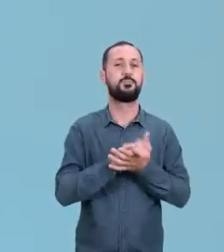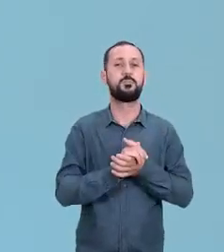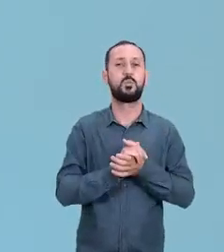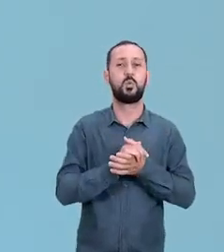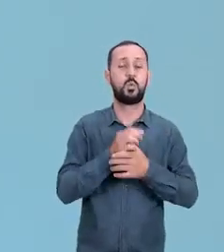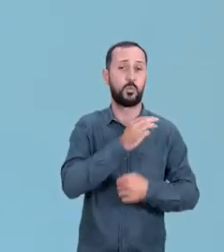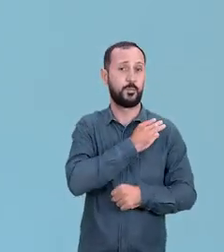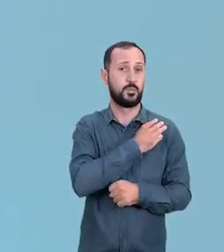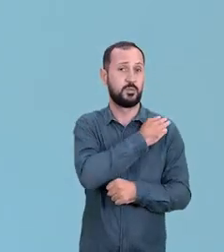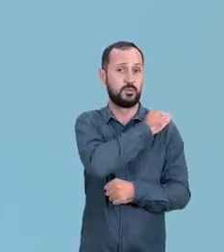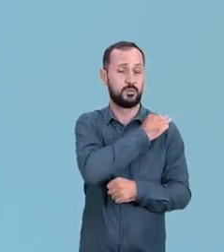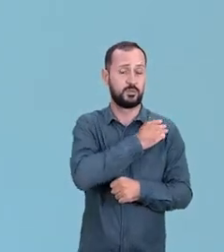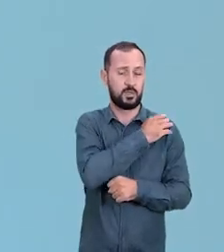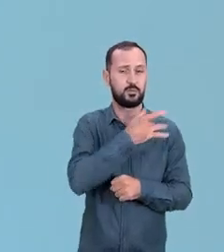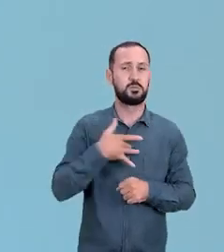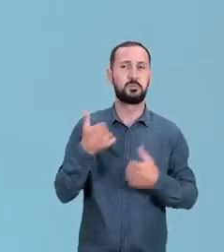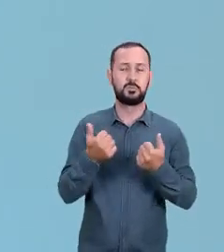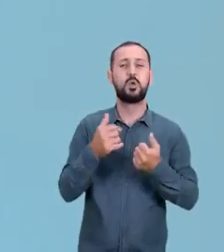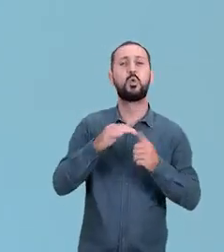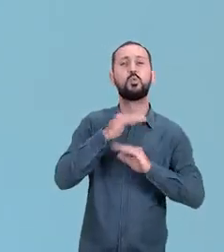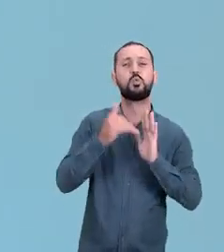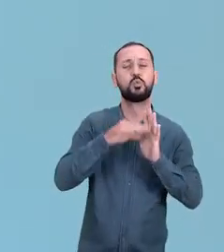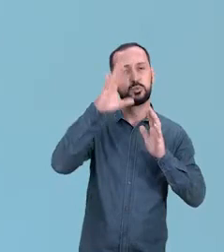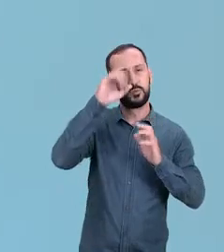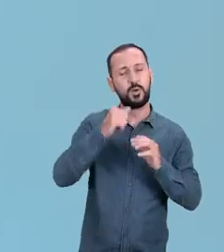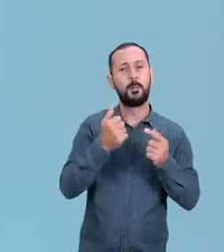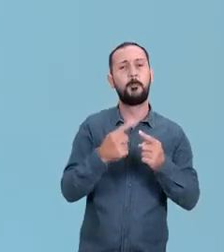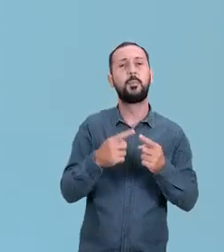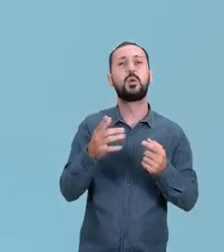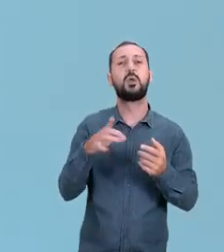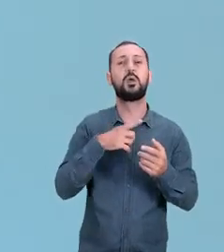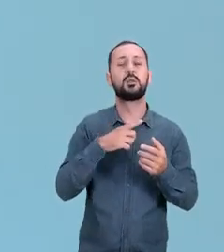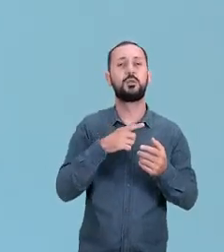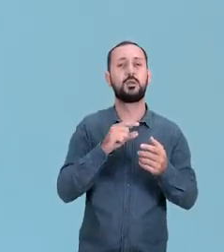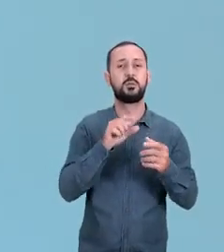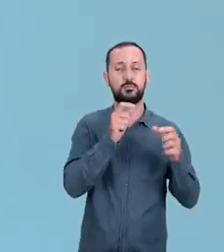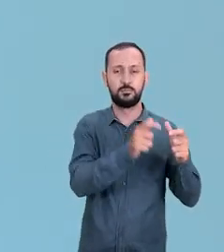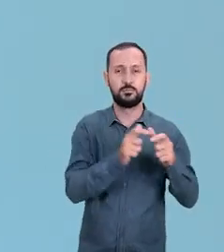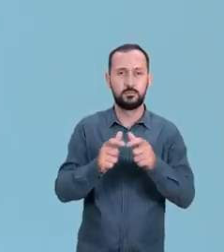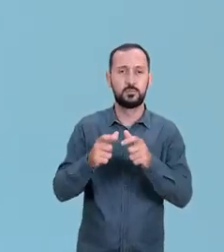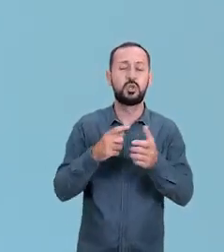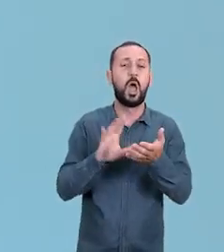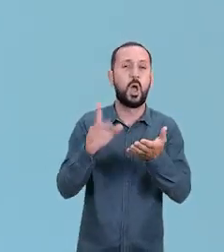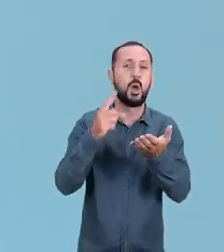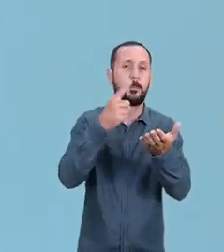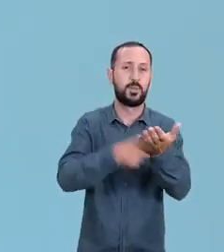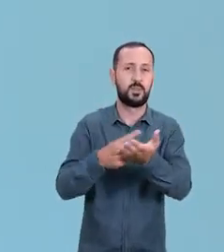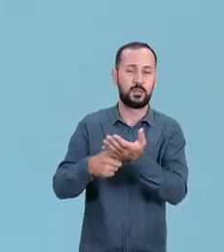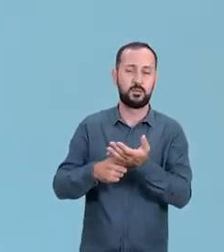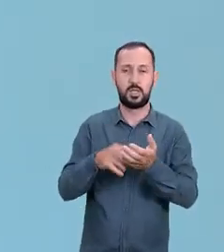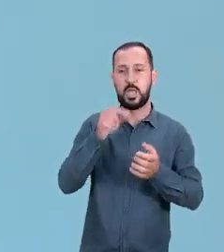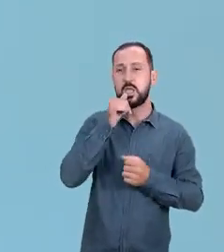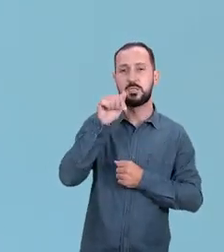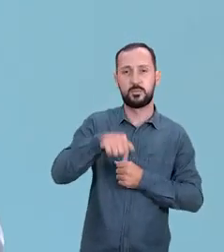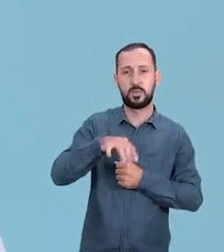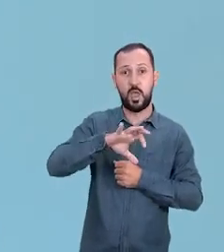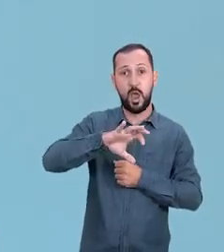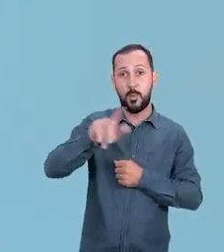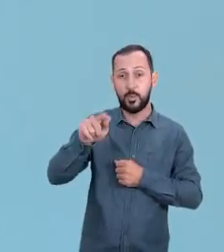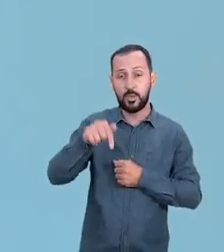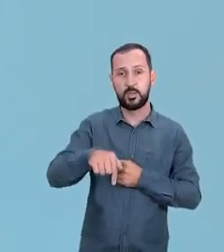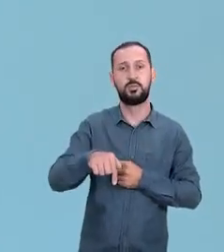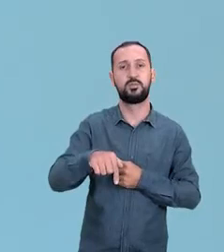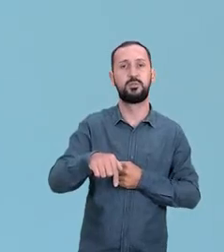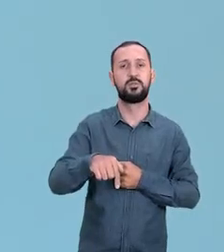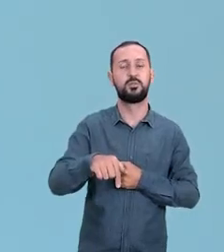Ministério da Saúde, para ele, está tudo resolvido. Por quê? Porque ele tem as unidades pactuadas, né? Aqui, por exemplo, em Campo